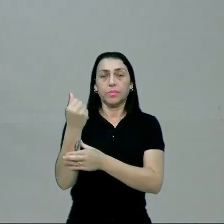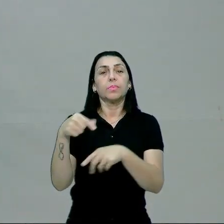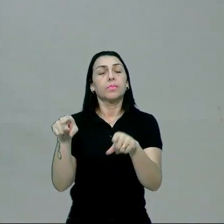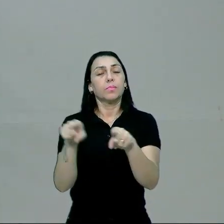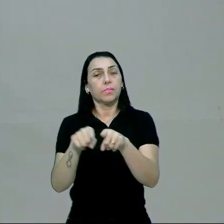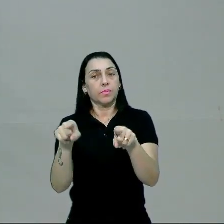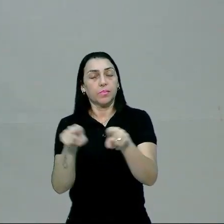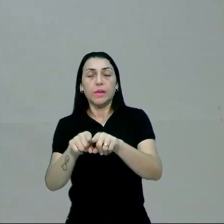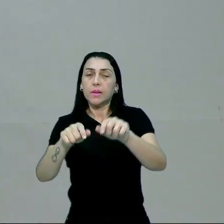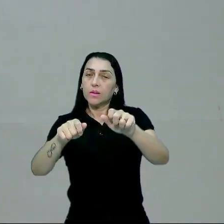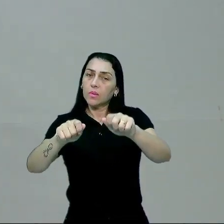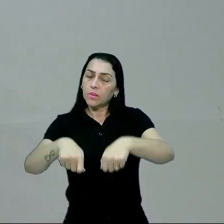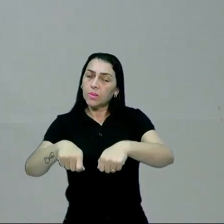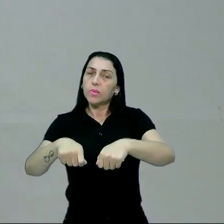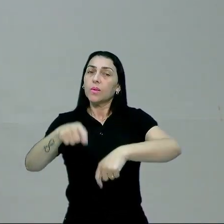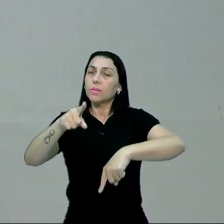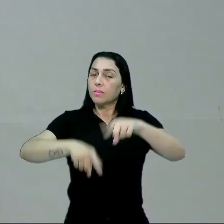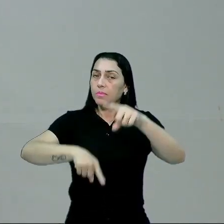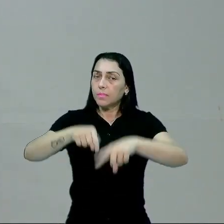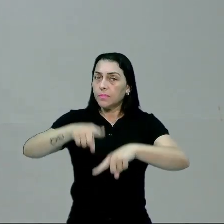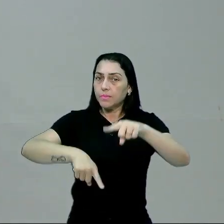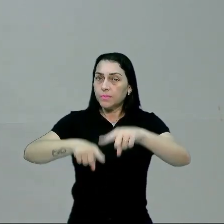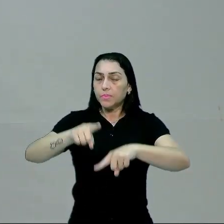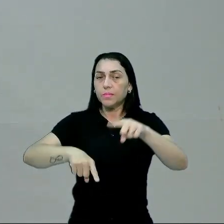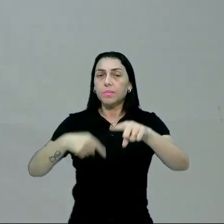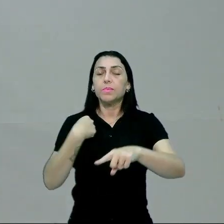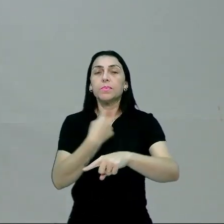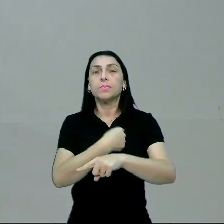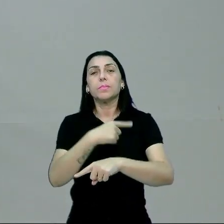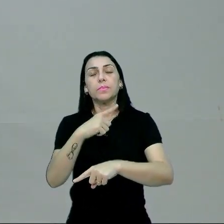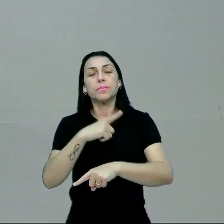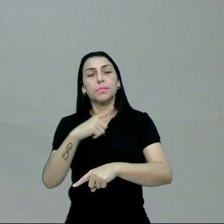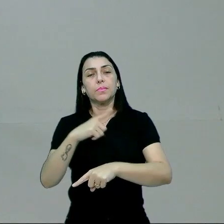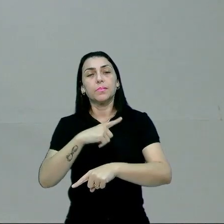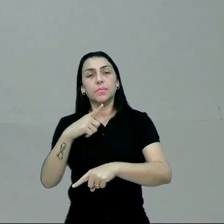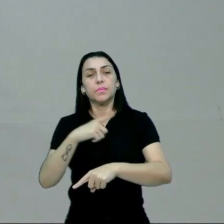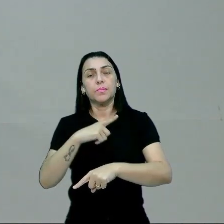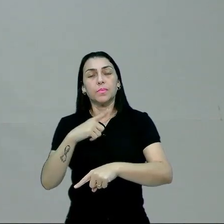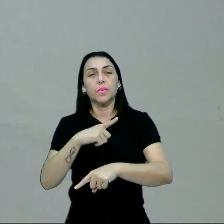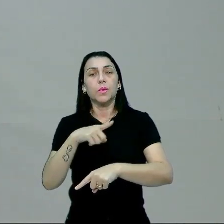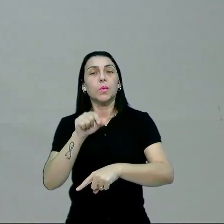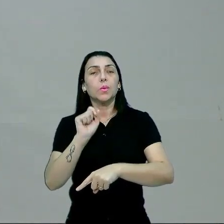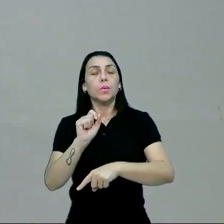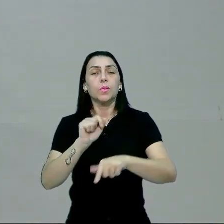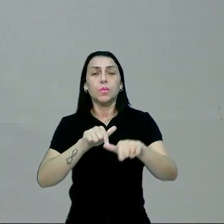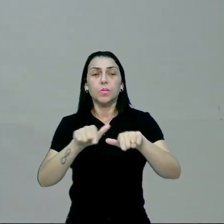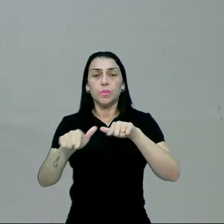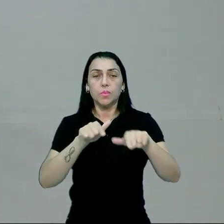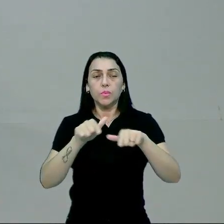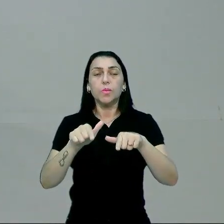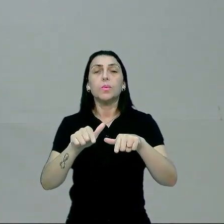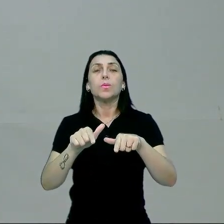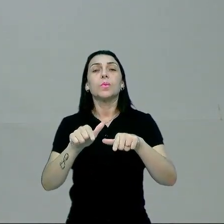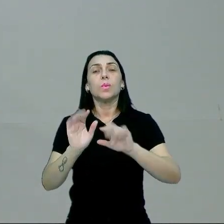diante dessas condições materiais, nós temos todo um funcionamento, toda